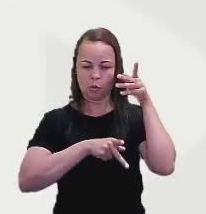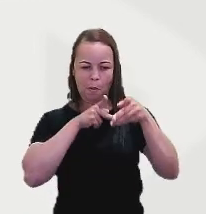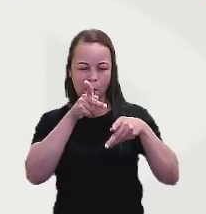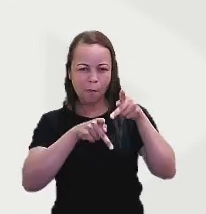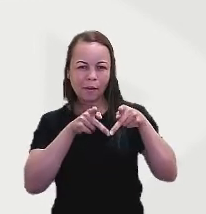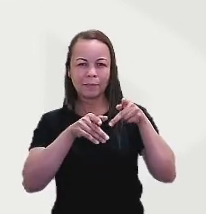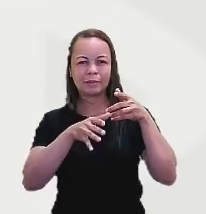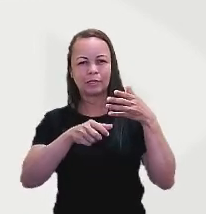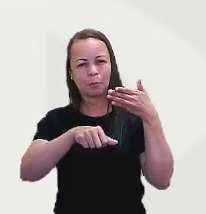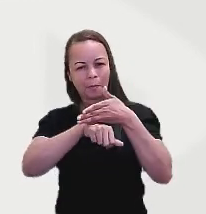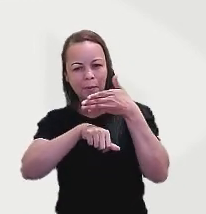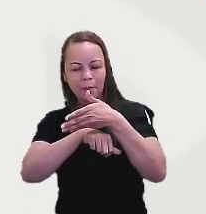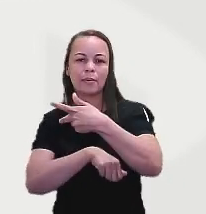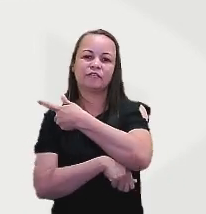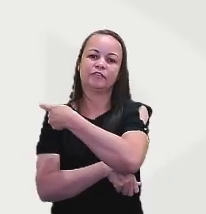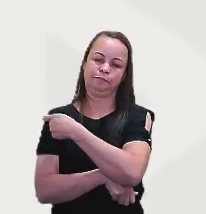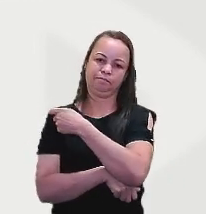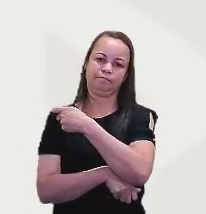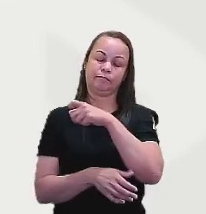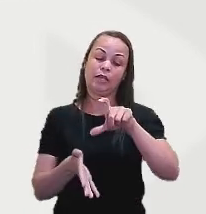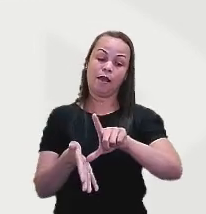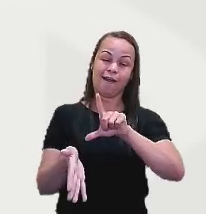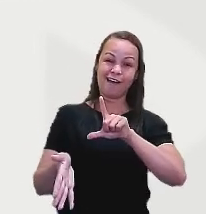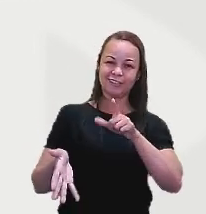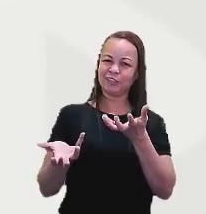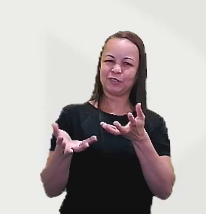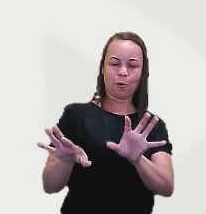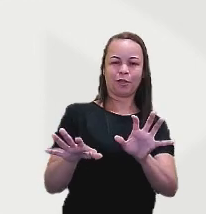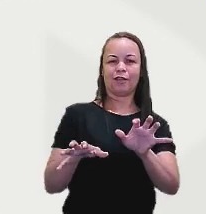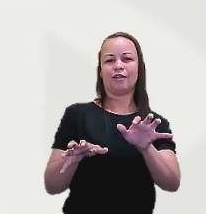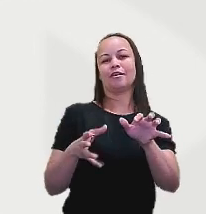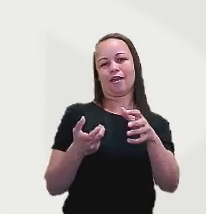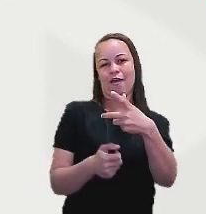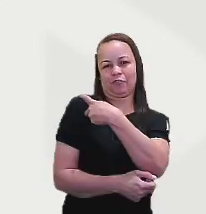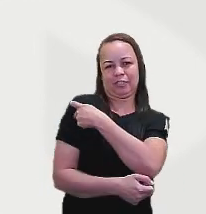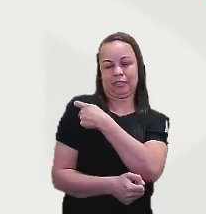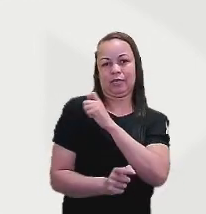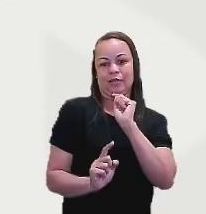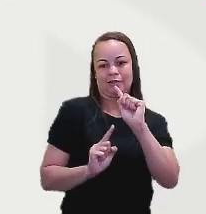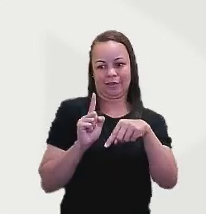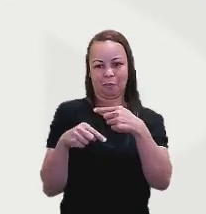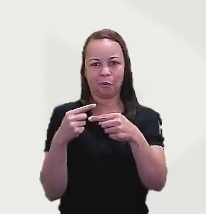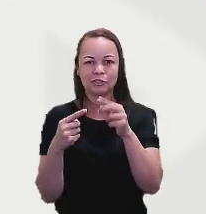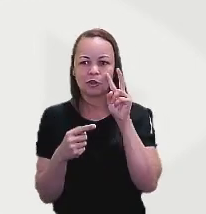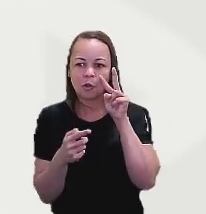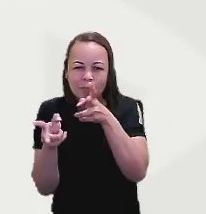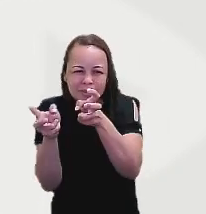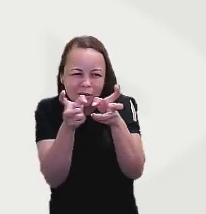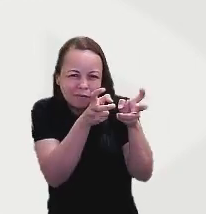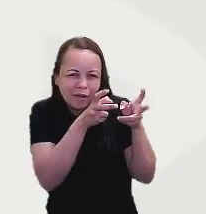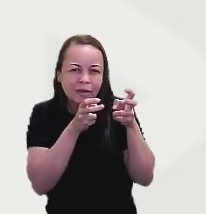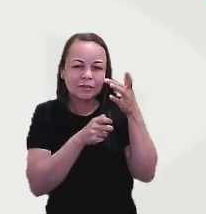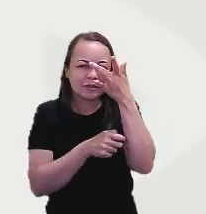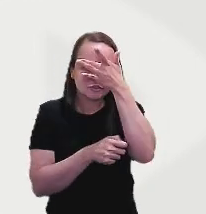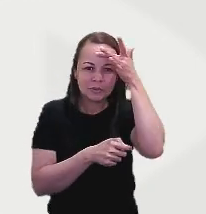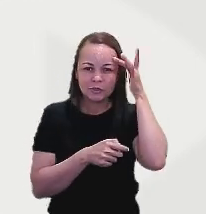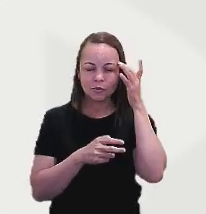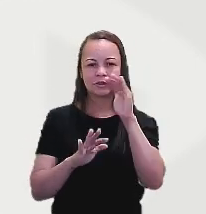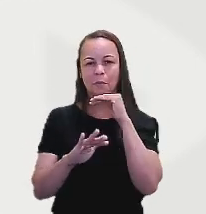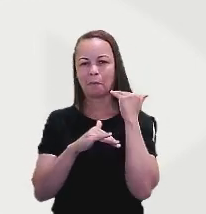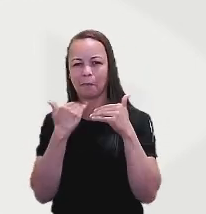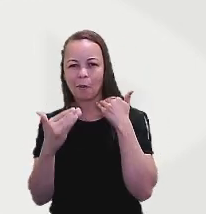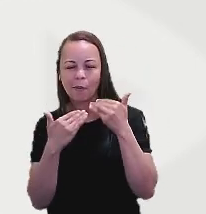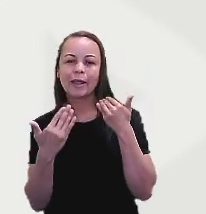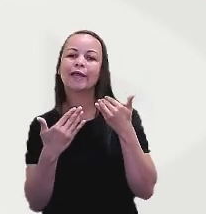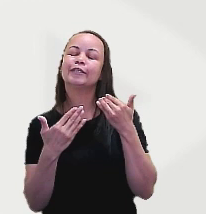a revolta, as pessoas não queriam ser vacinadas, mas a partir do momento que eles viram que várias pessoas estavam morrendo por causa da